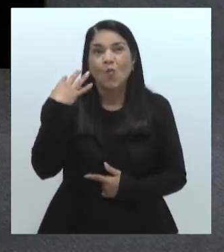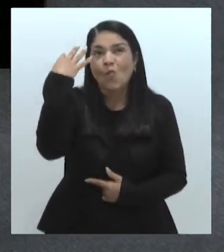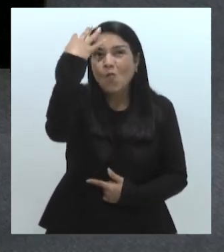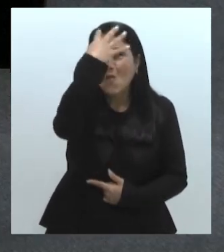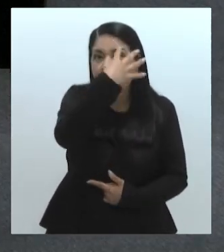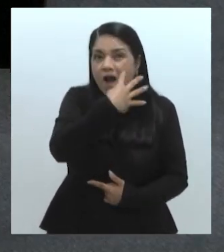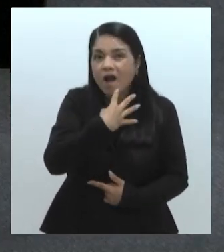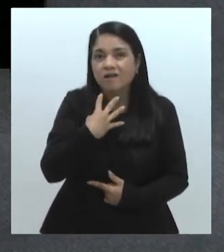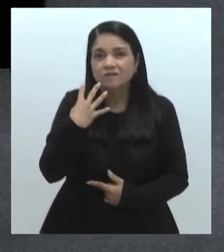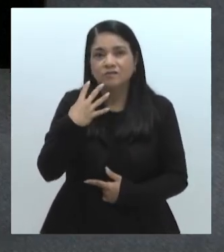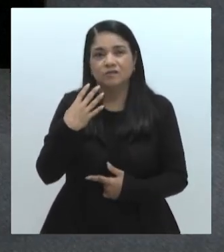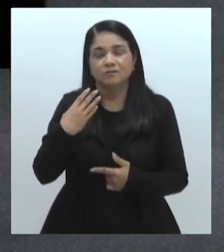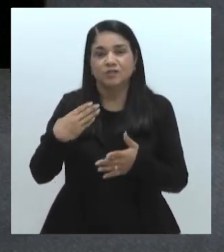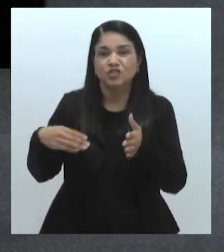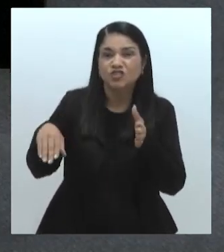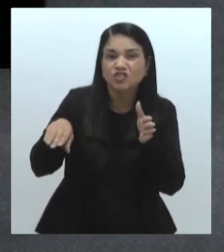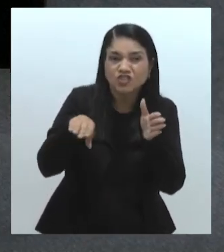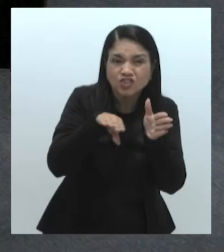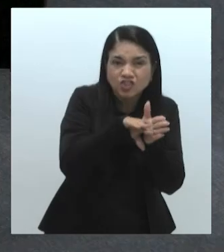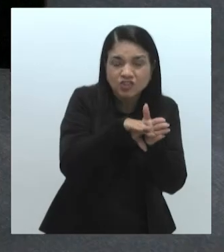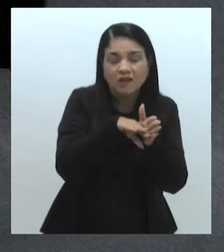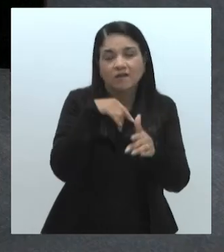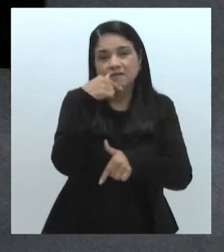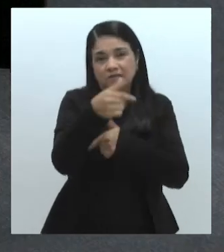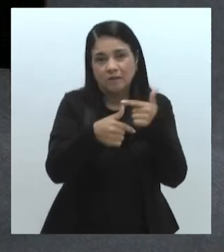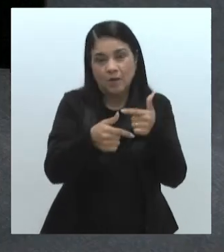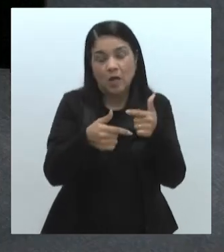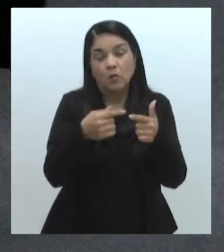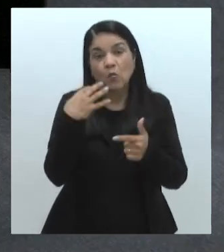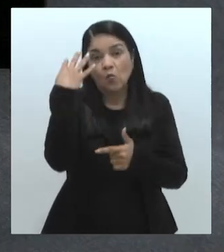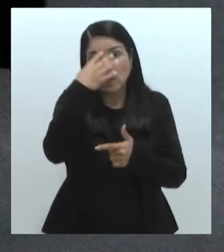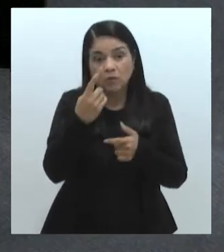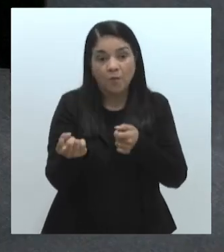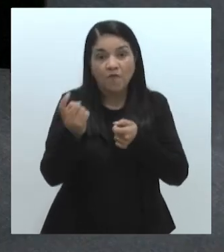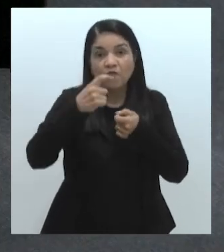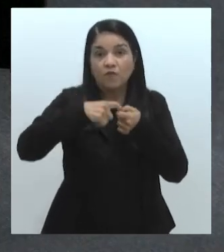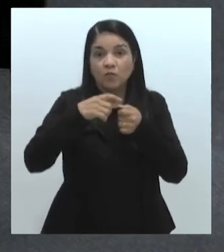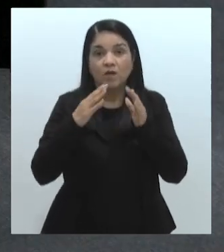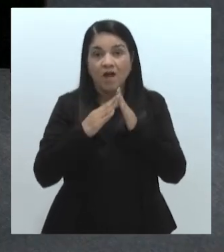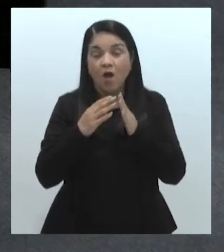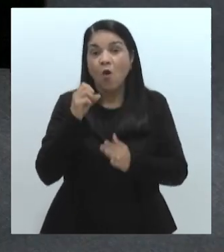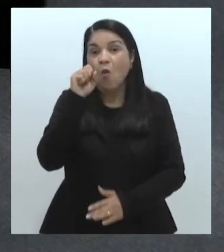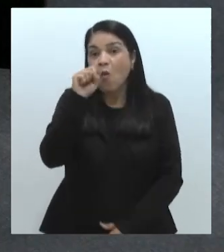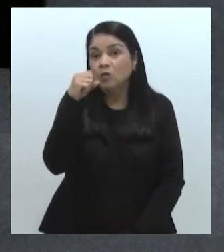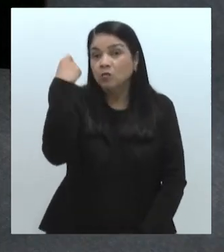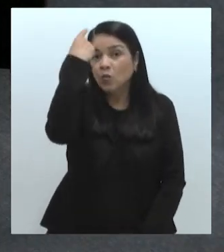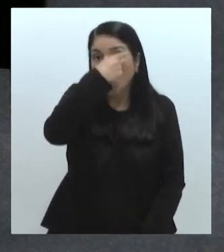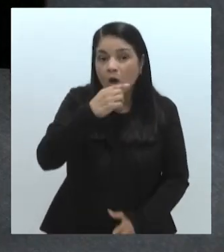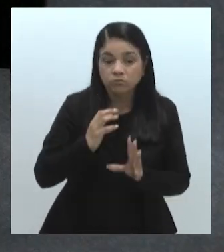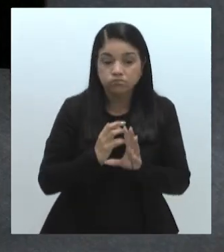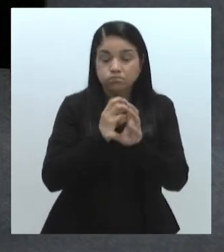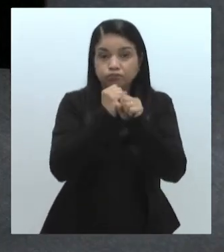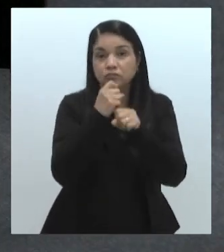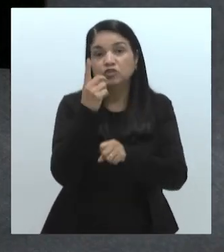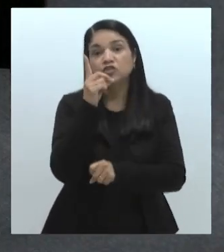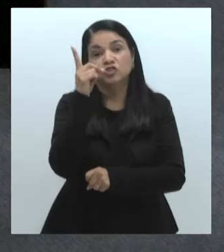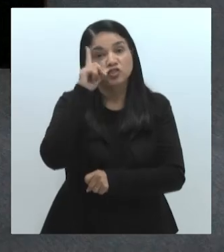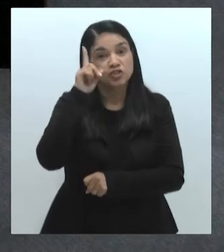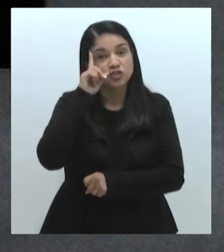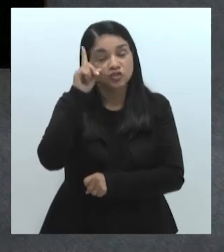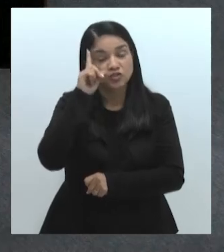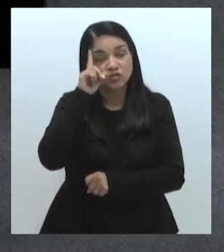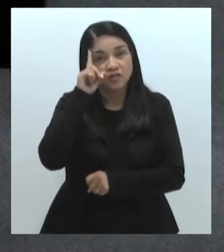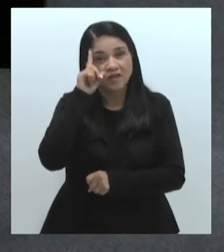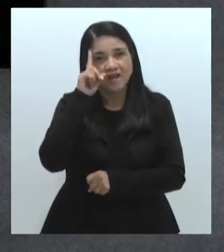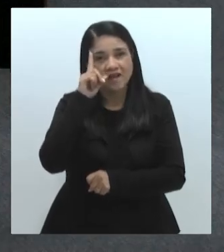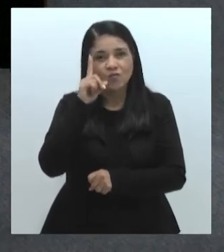horas para chegar ao trabalho e 4 horas para voltar, você não imagina que está quase 8 horas no transporte. E isso não é